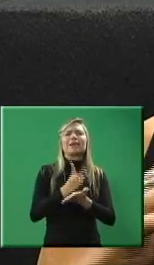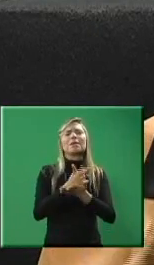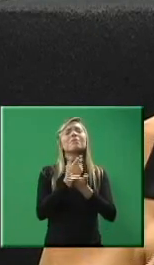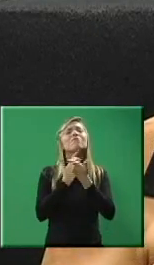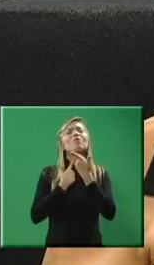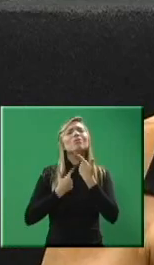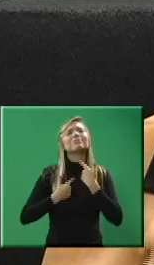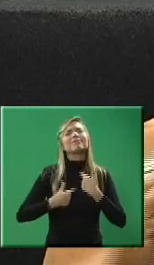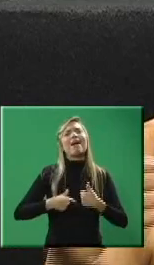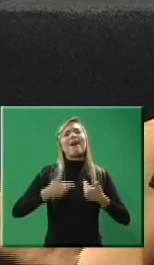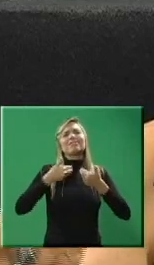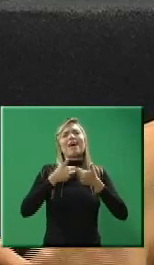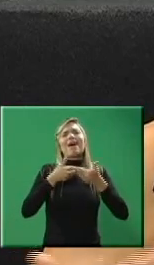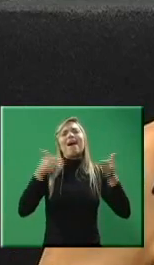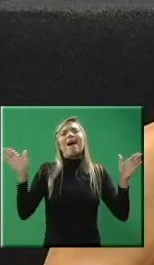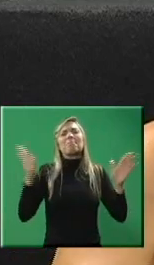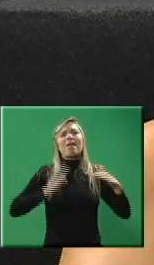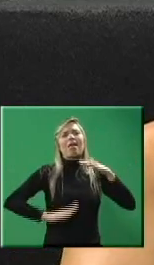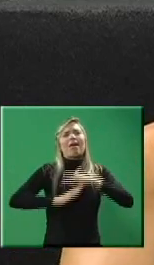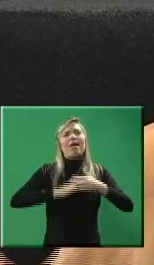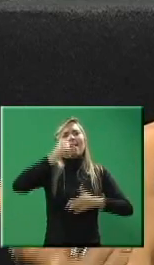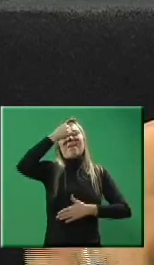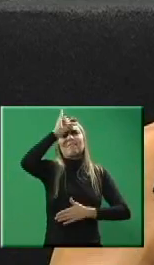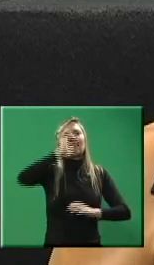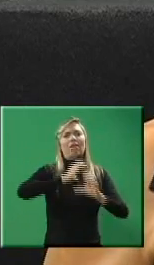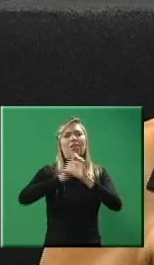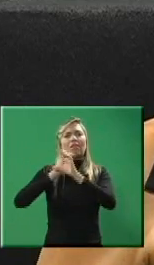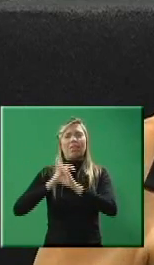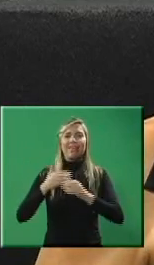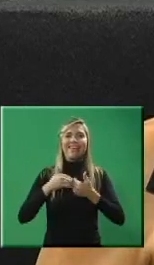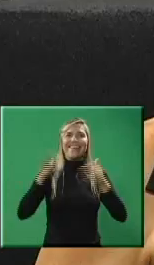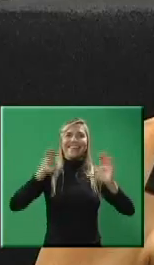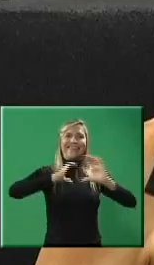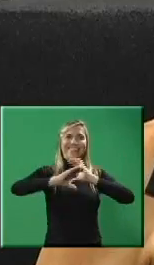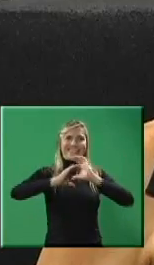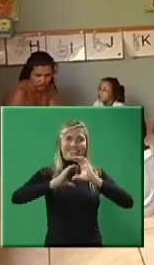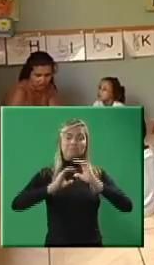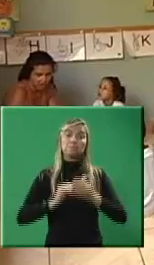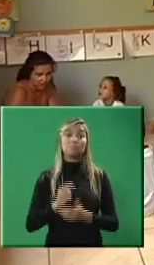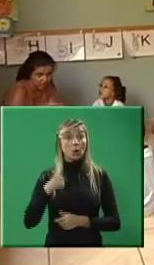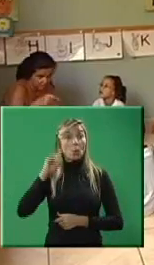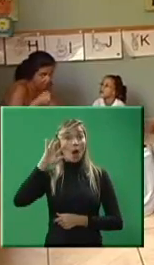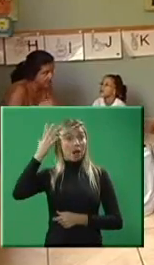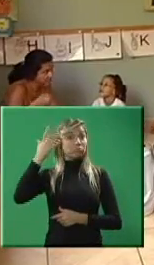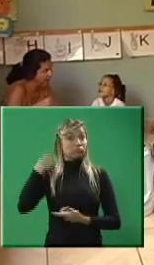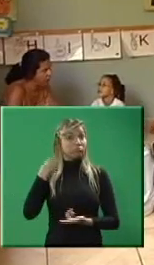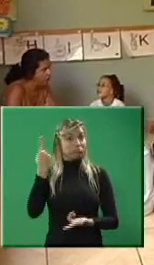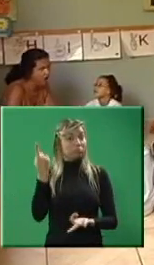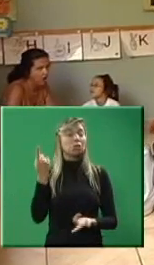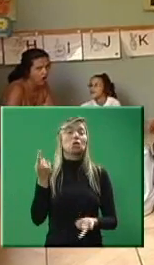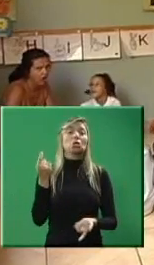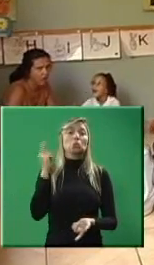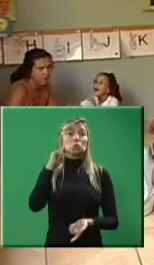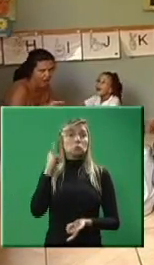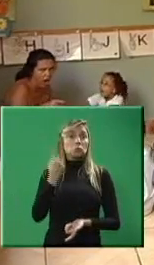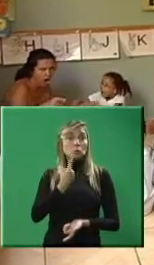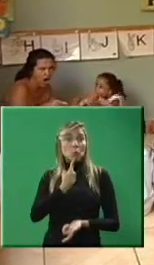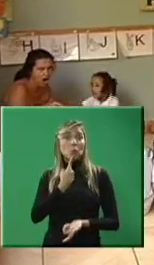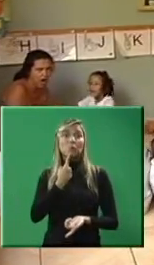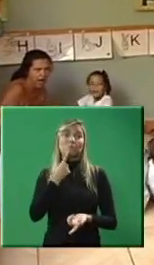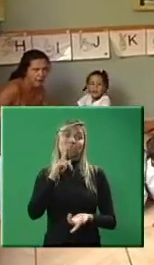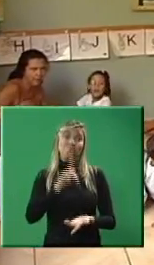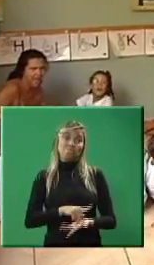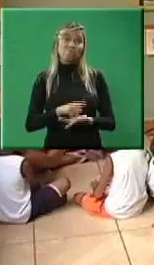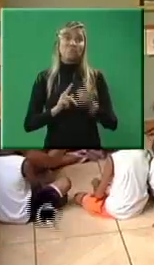mais diluir essa barreira que existe entre surdos e ouvintes. Eu acho, sim, que para os surdos a gente